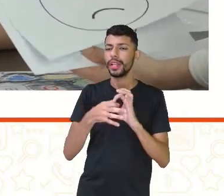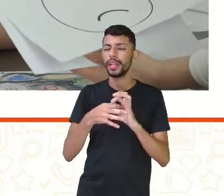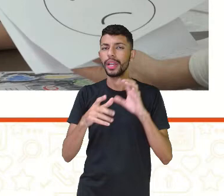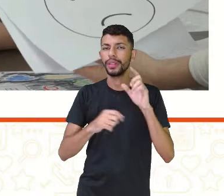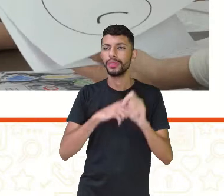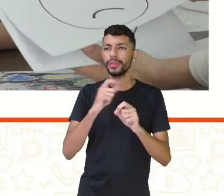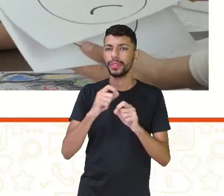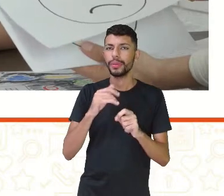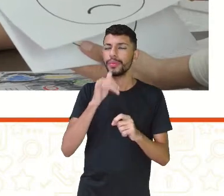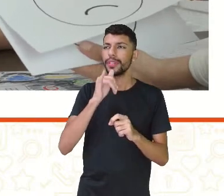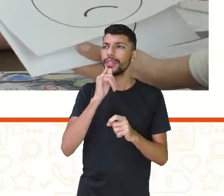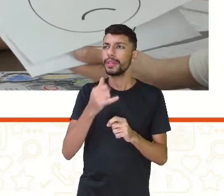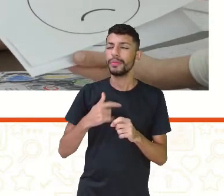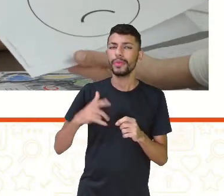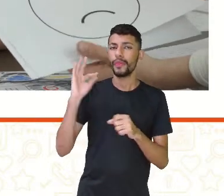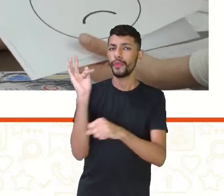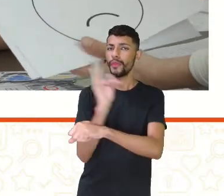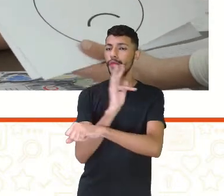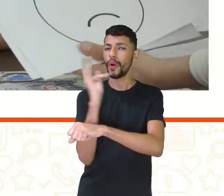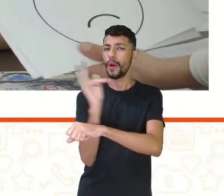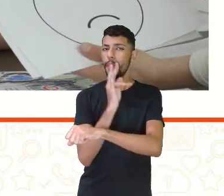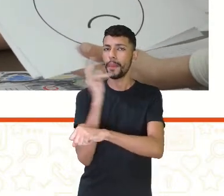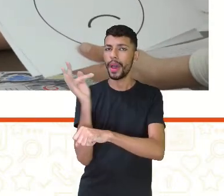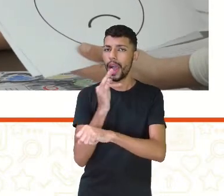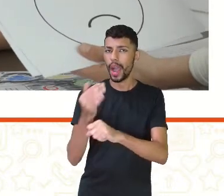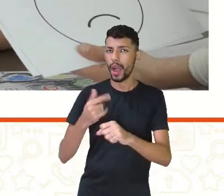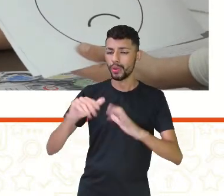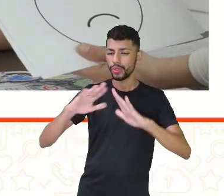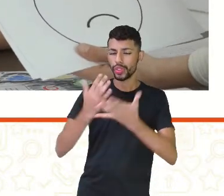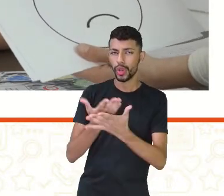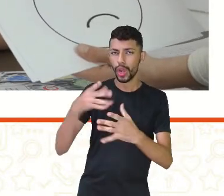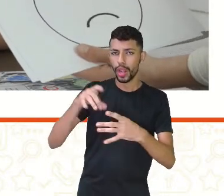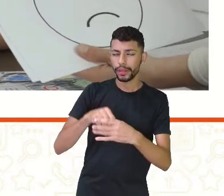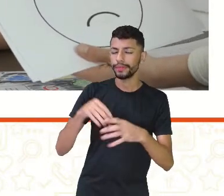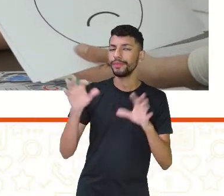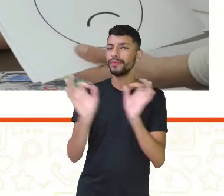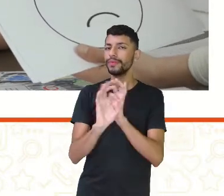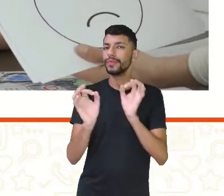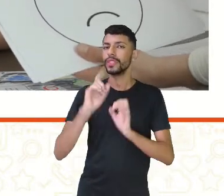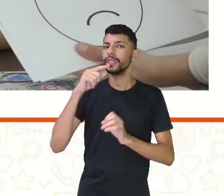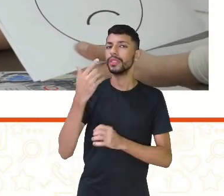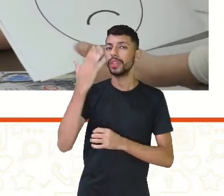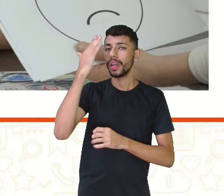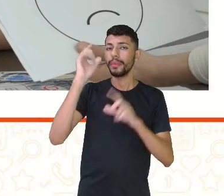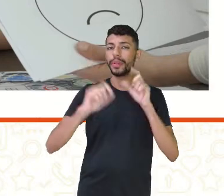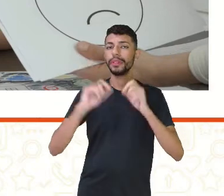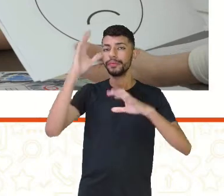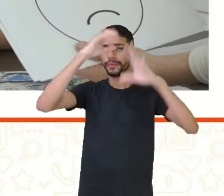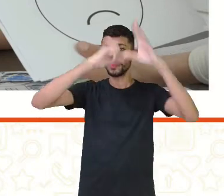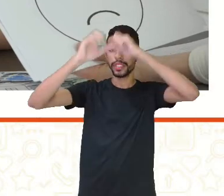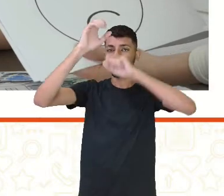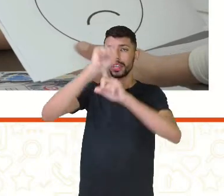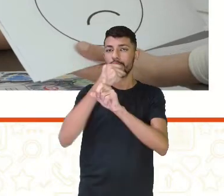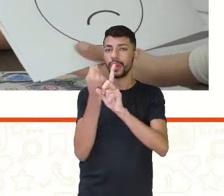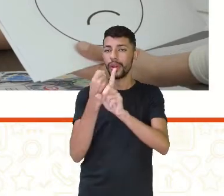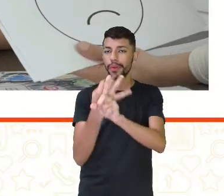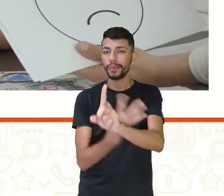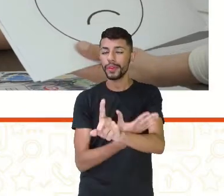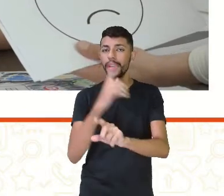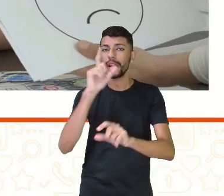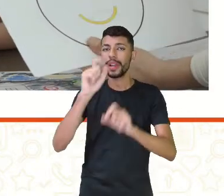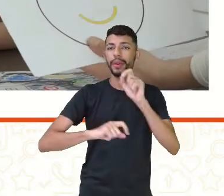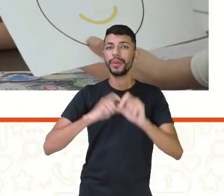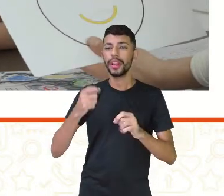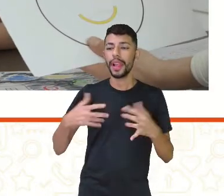saber escolarizado. A gente está falando do desenvolvimento da pessoa. E quando a gente fala de aprendizagem socioemocional, a gente pensa